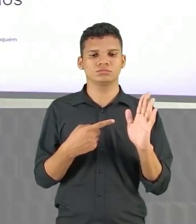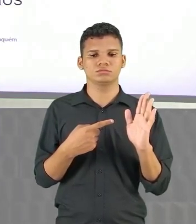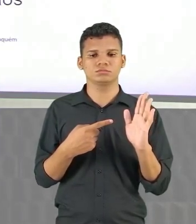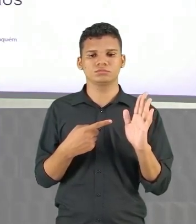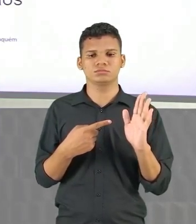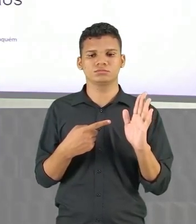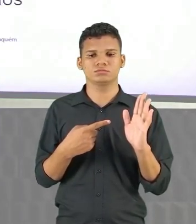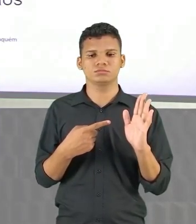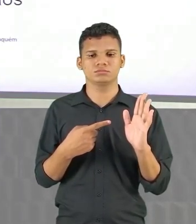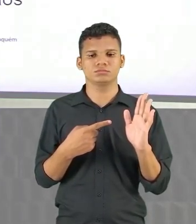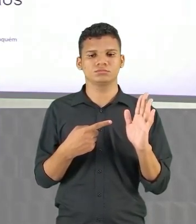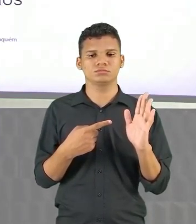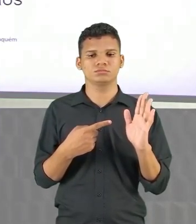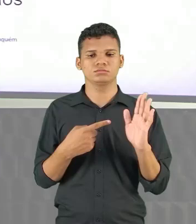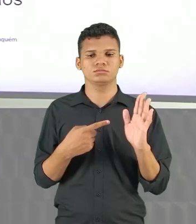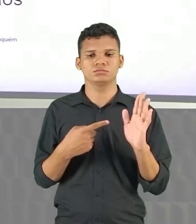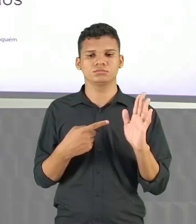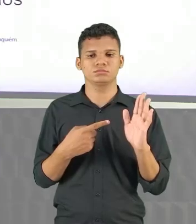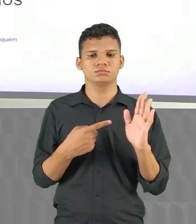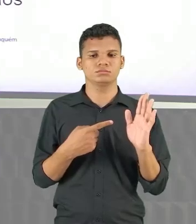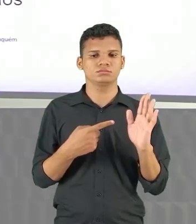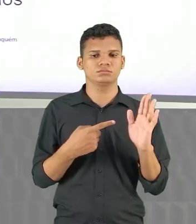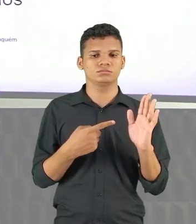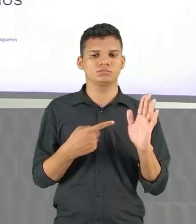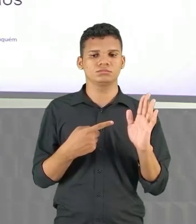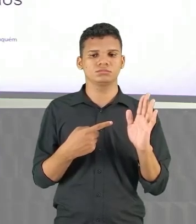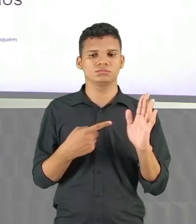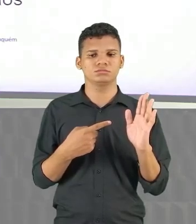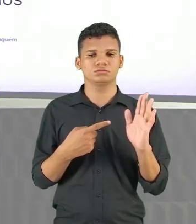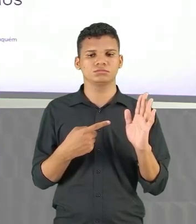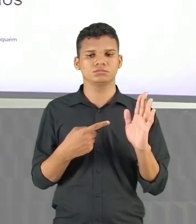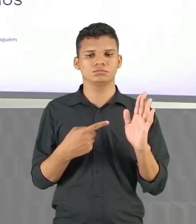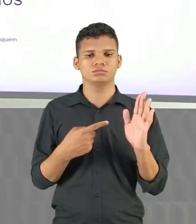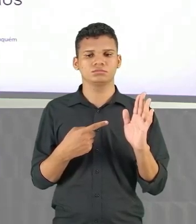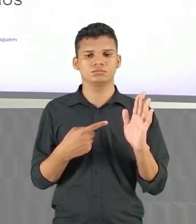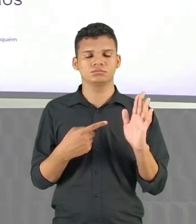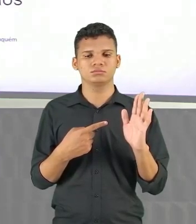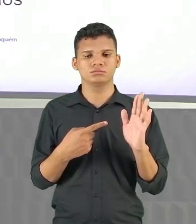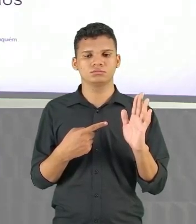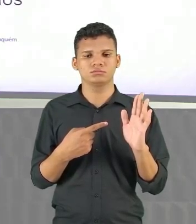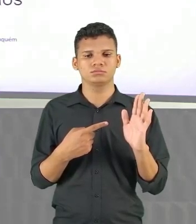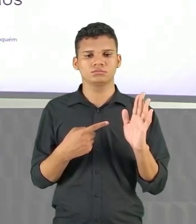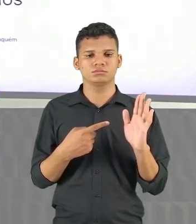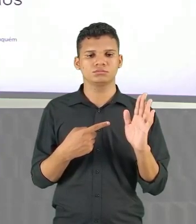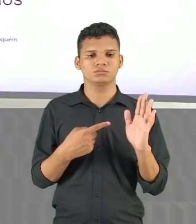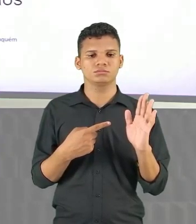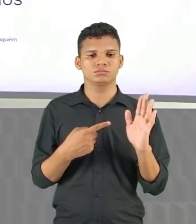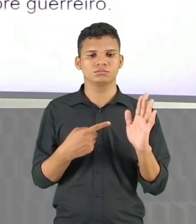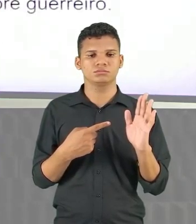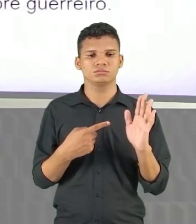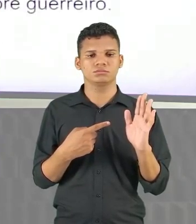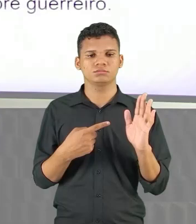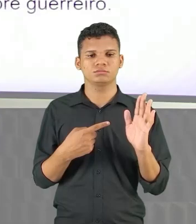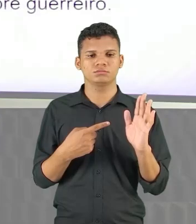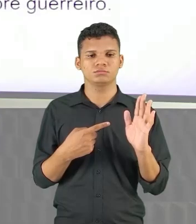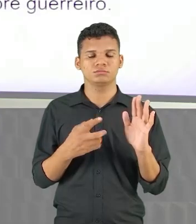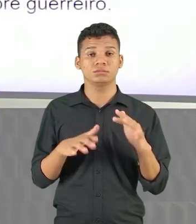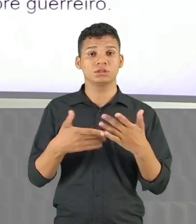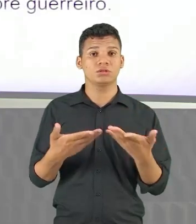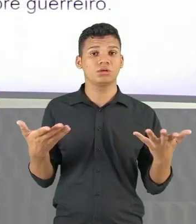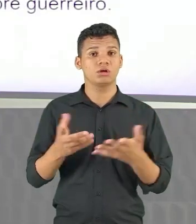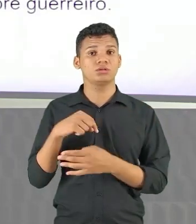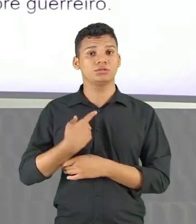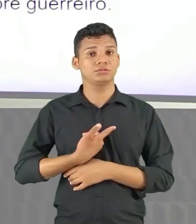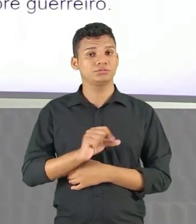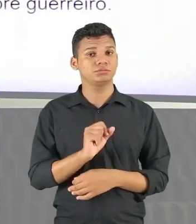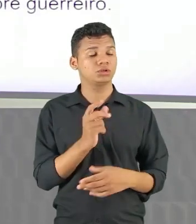coração abrir-se para ti, como a flor do manacá aos primeiros raios do sol. Aí a